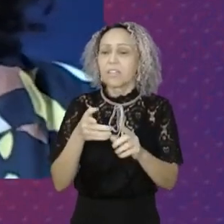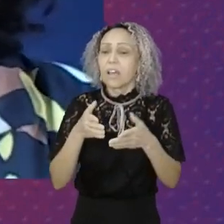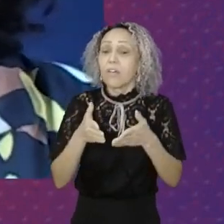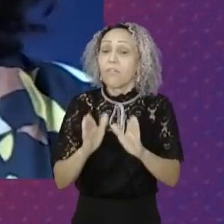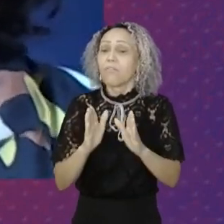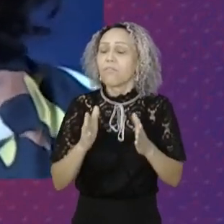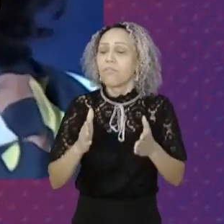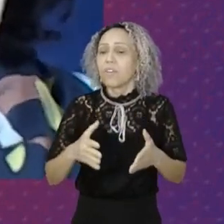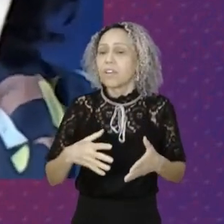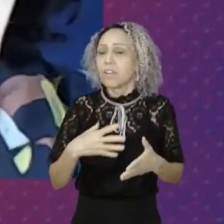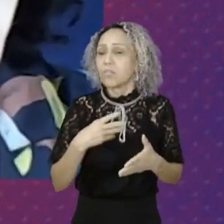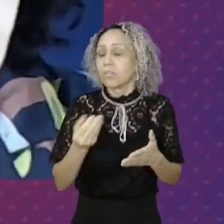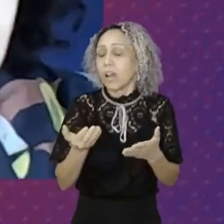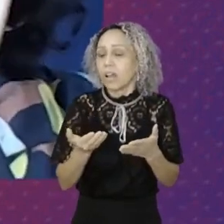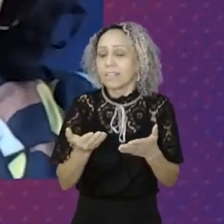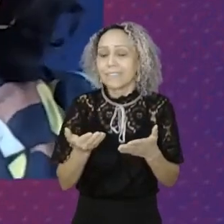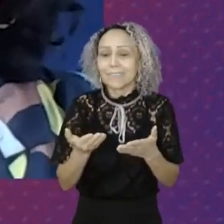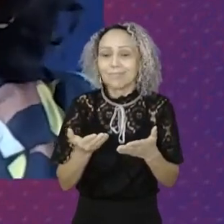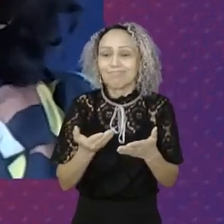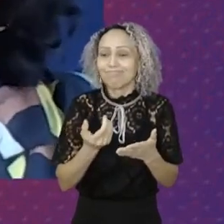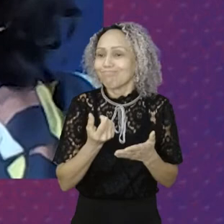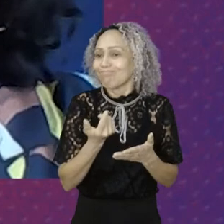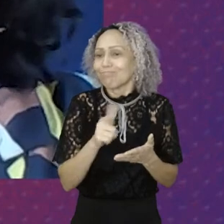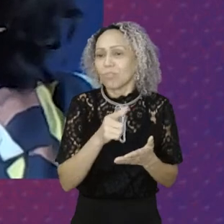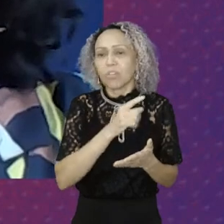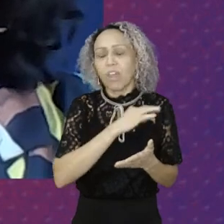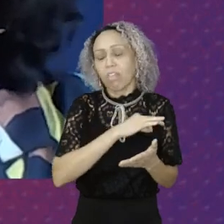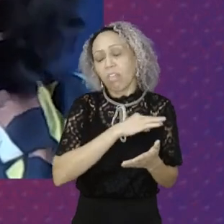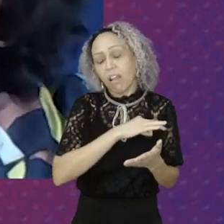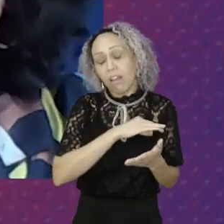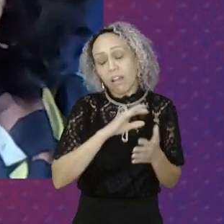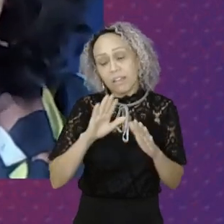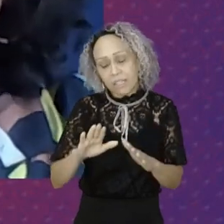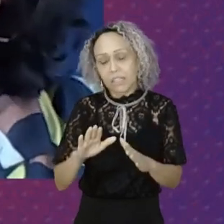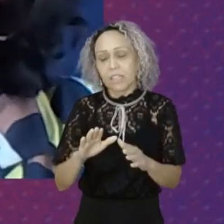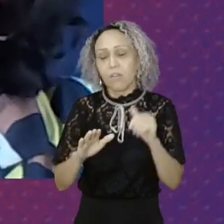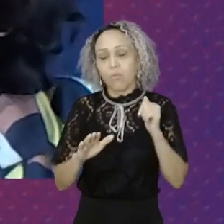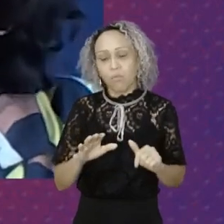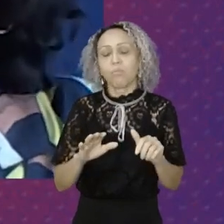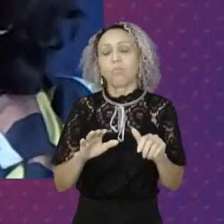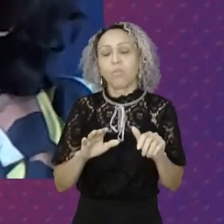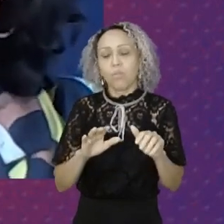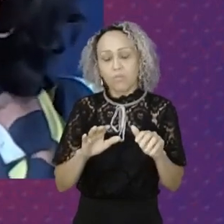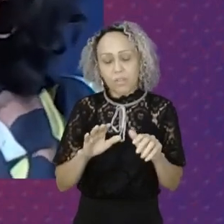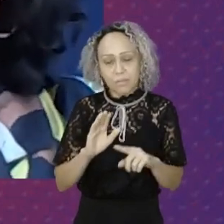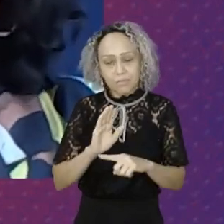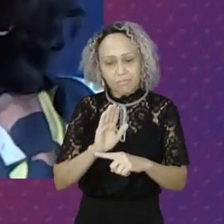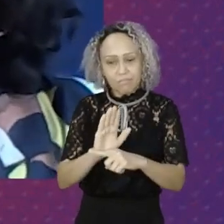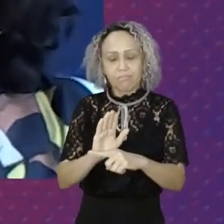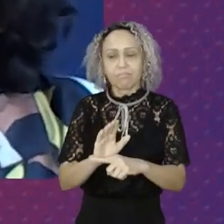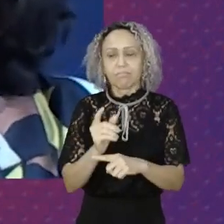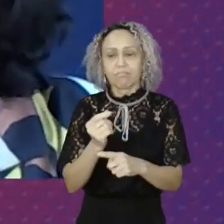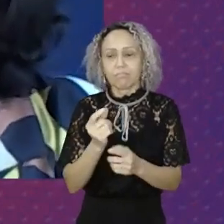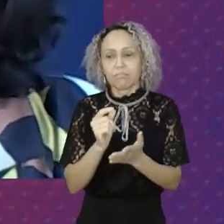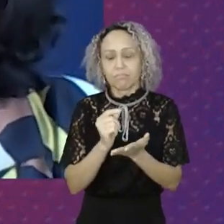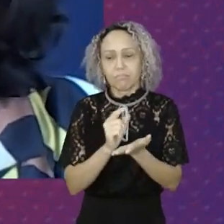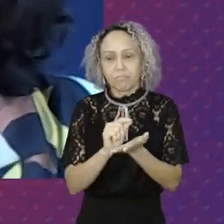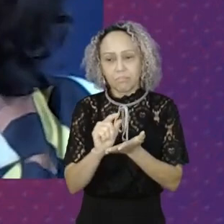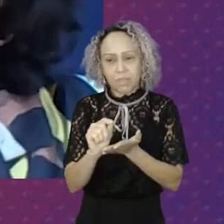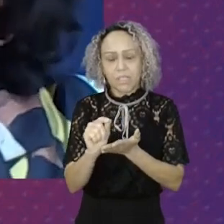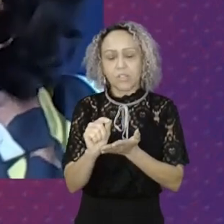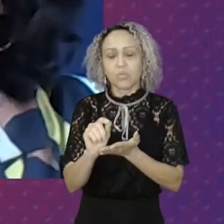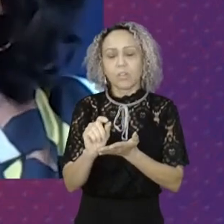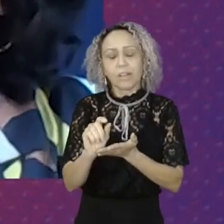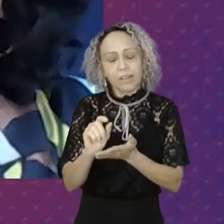E também acho importante tratar aqui da retomada de programas que foram